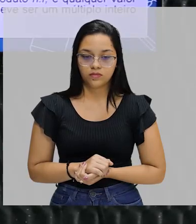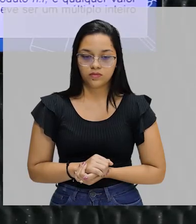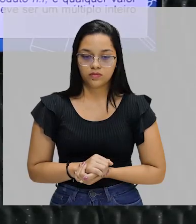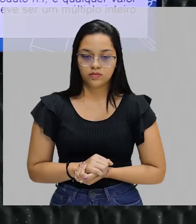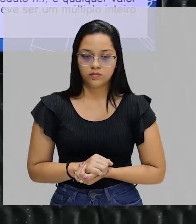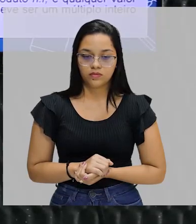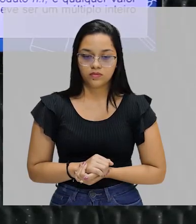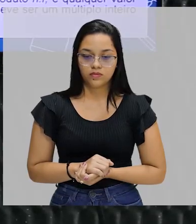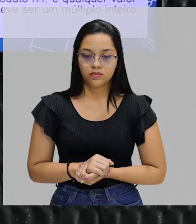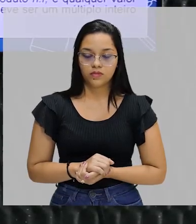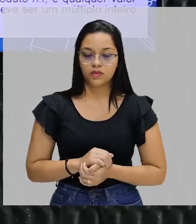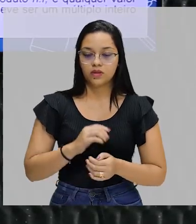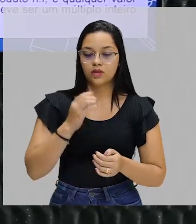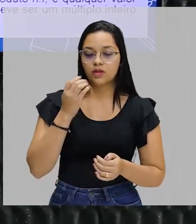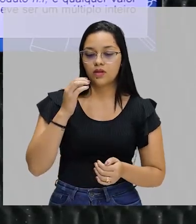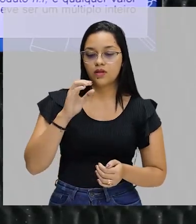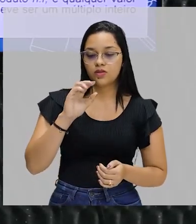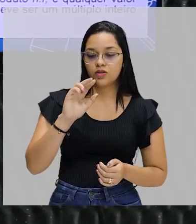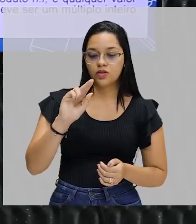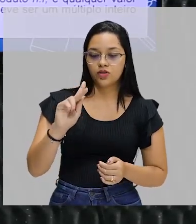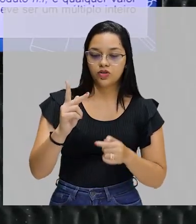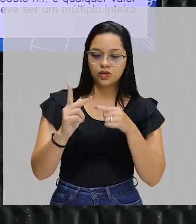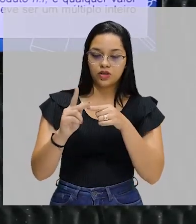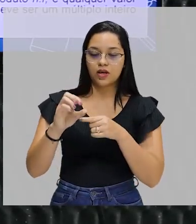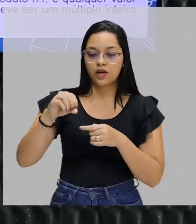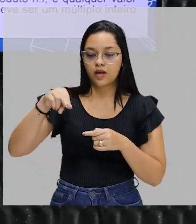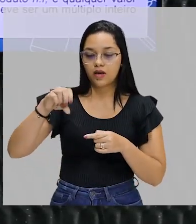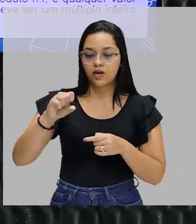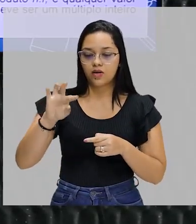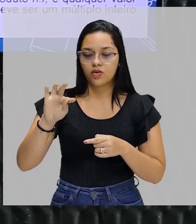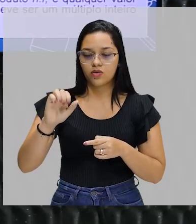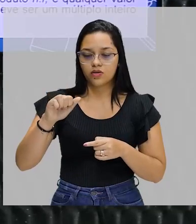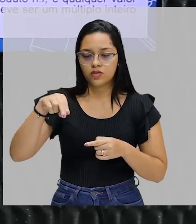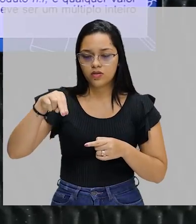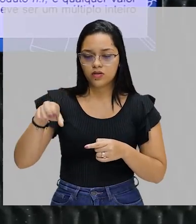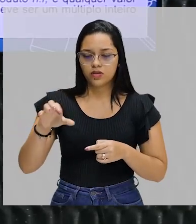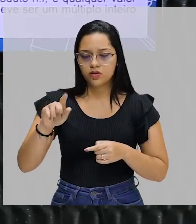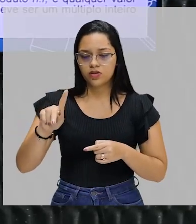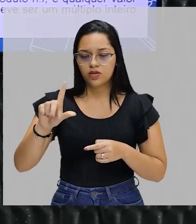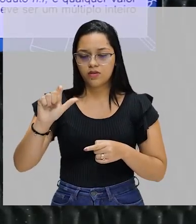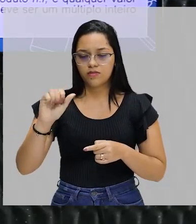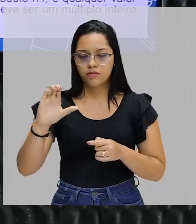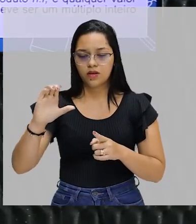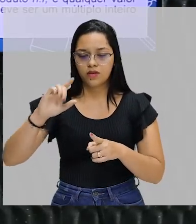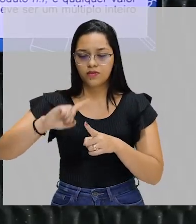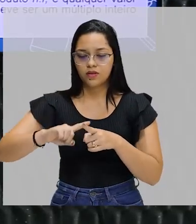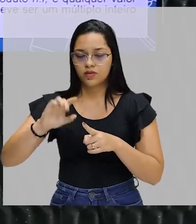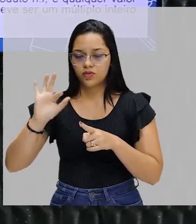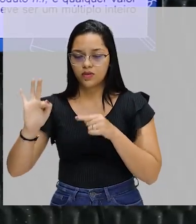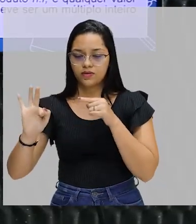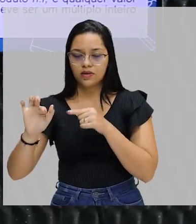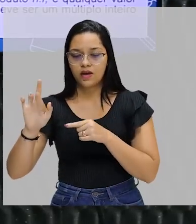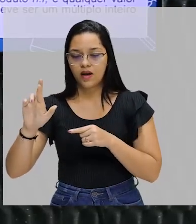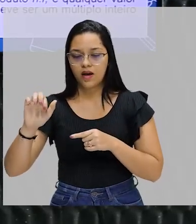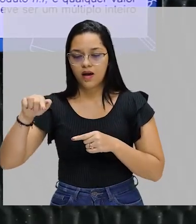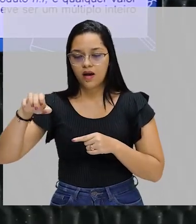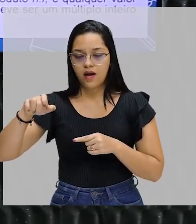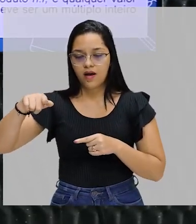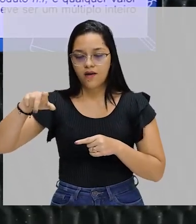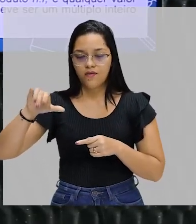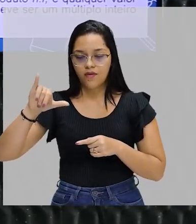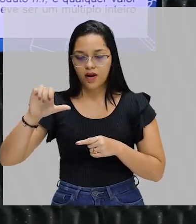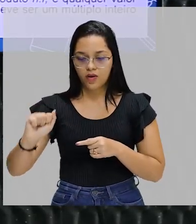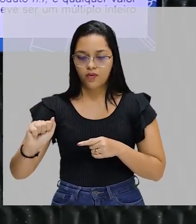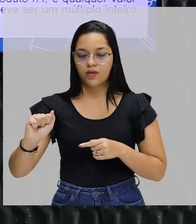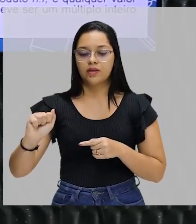igual esse H que nós chamamos de constante de Planck, certo? Vezes o F, que é a frequência,